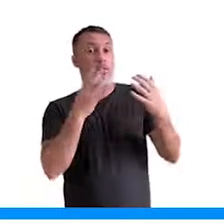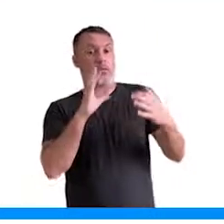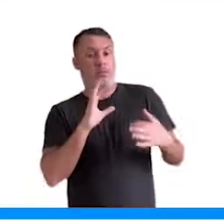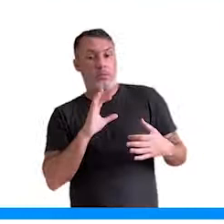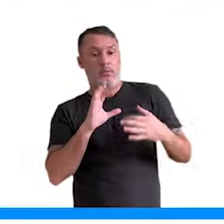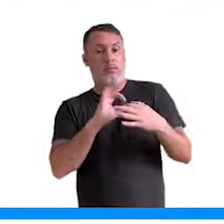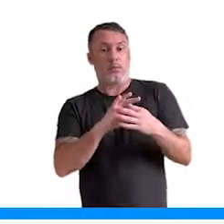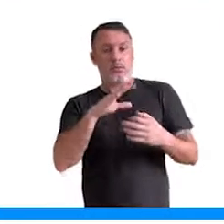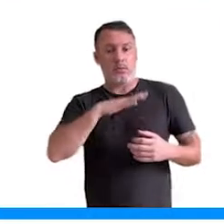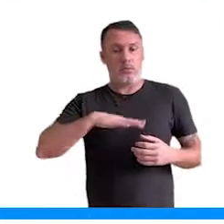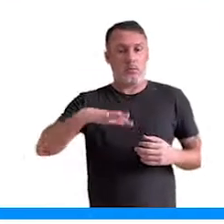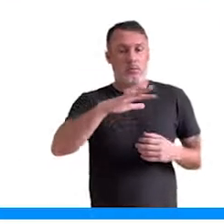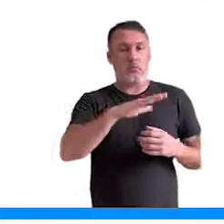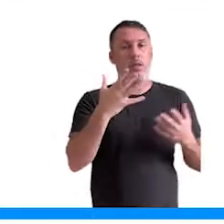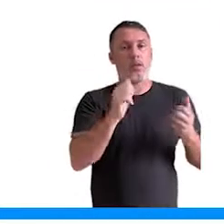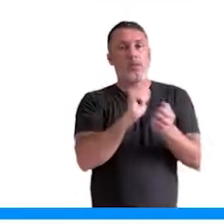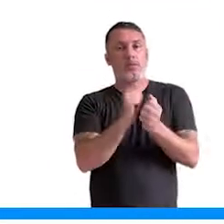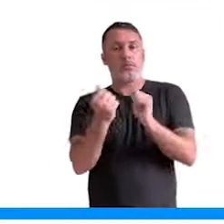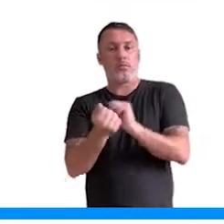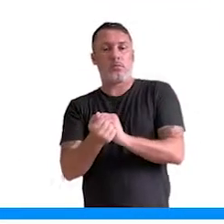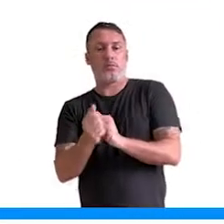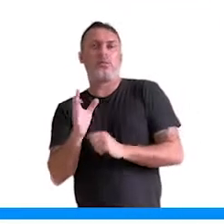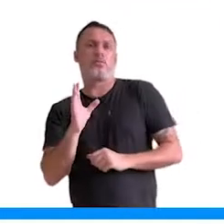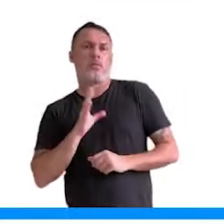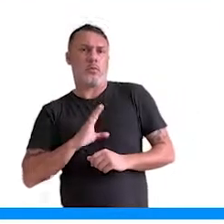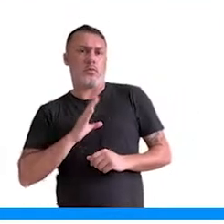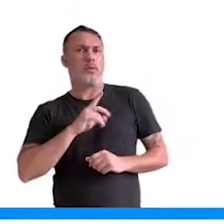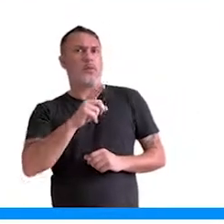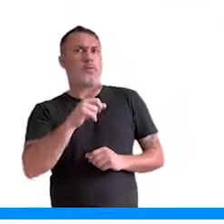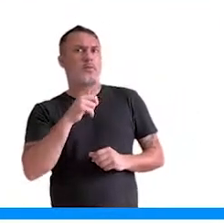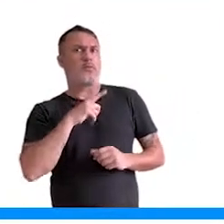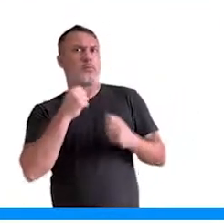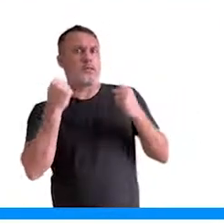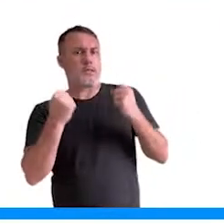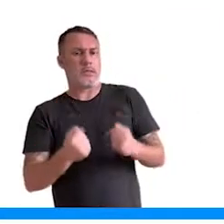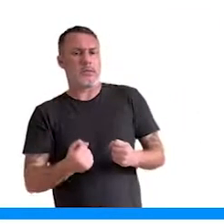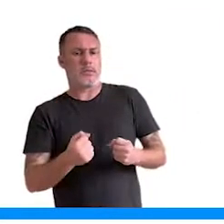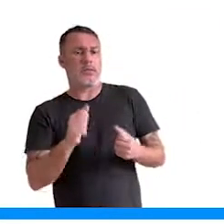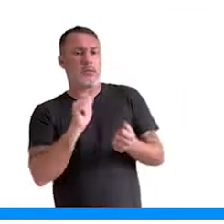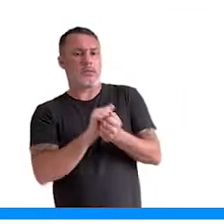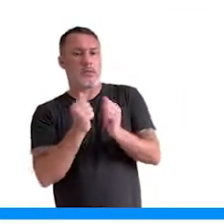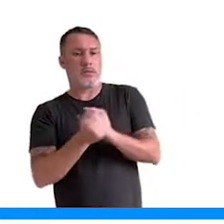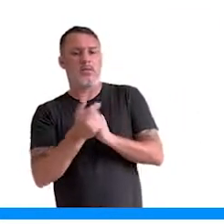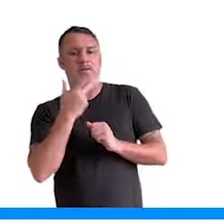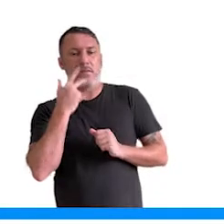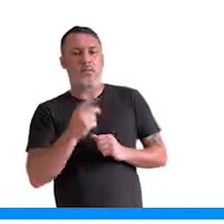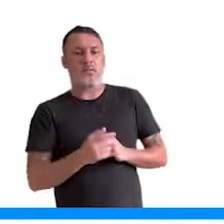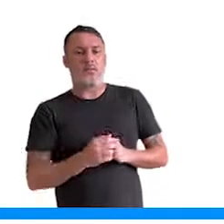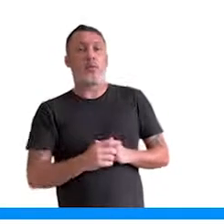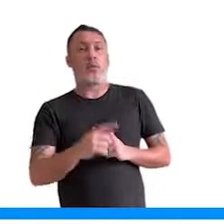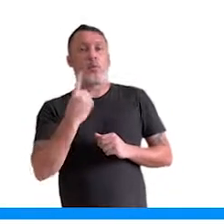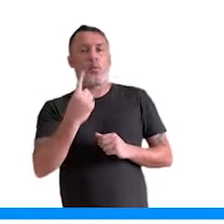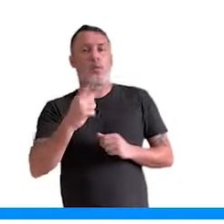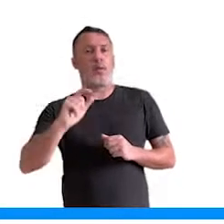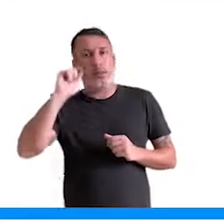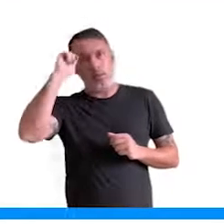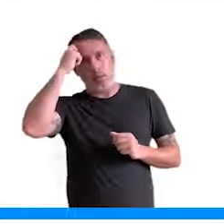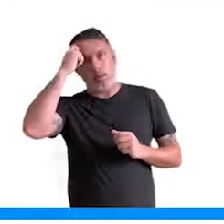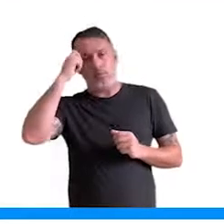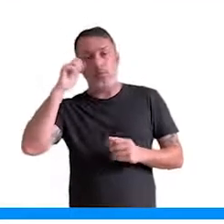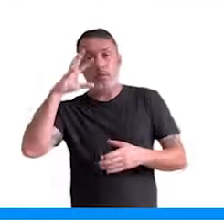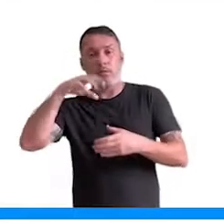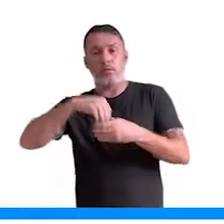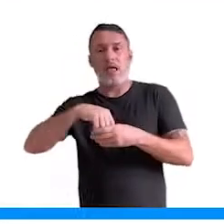cañaveral. Sangre que se nos va. Ele é bem forte esse poema, né? Então a tradução dele é o negro junto